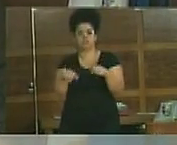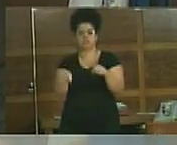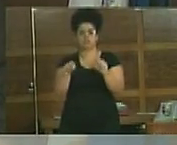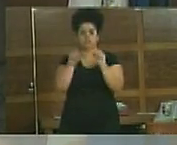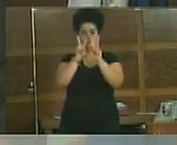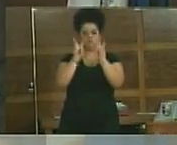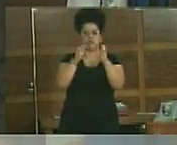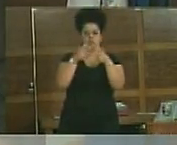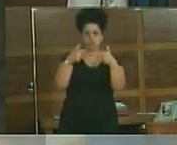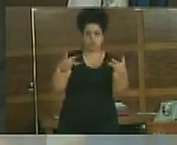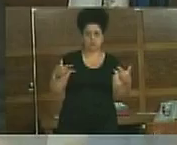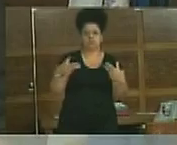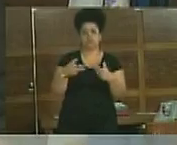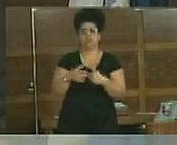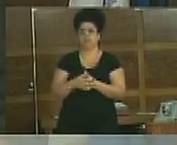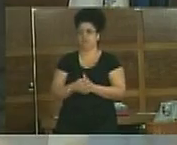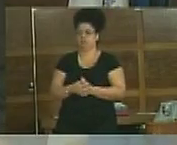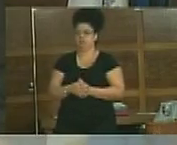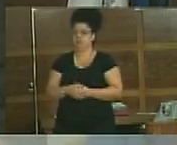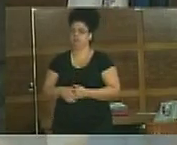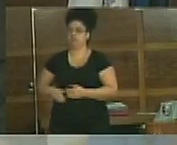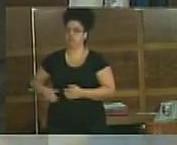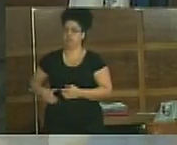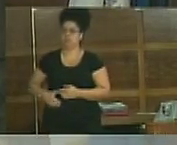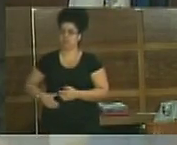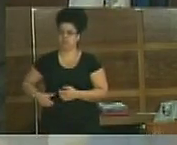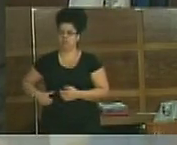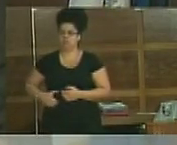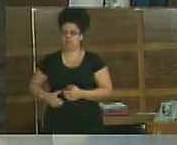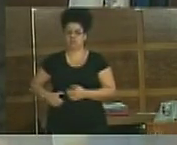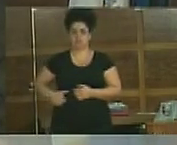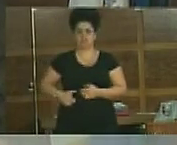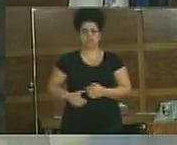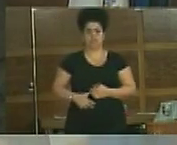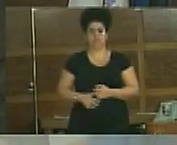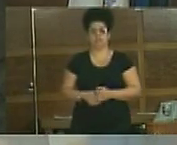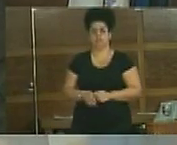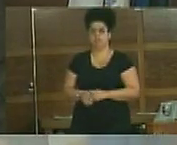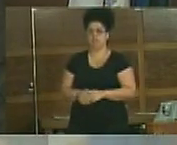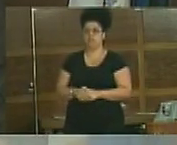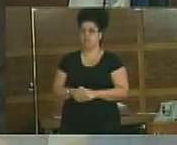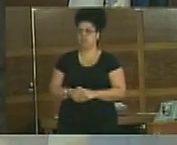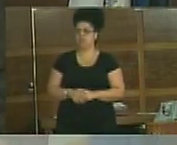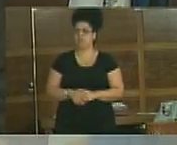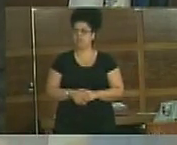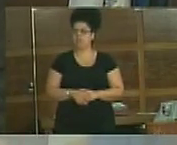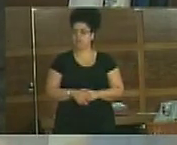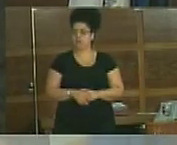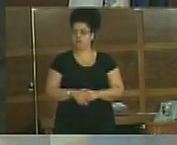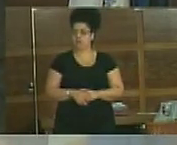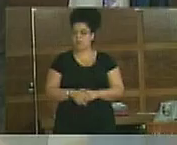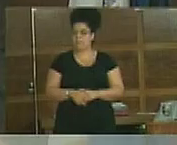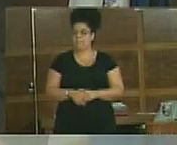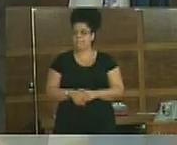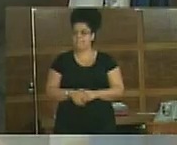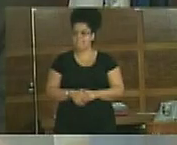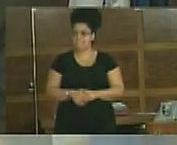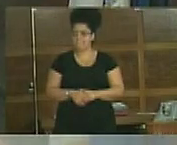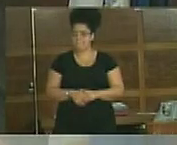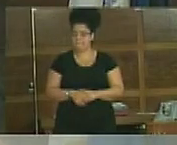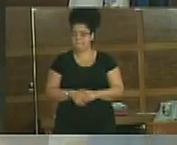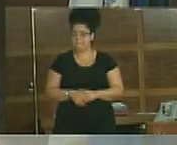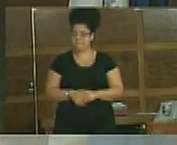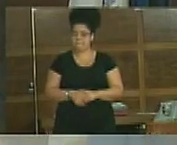parar, não. Cobra que não anda, não engole sapo, tem que trabalhar. Esse é um ditado popular, mas faz sentido